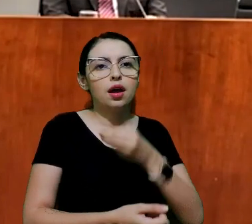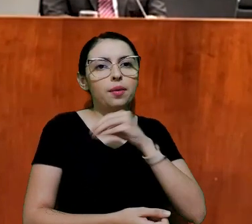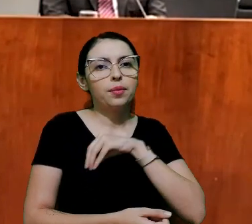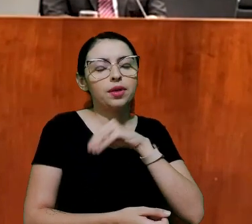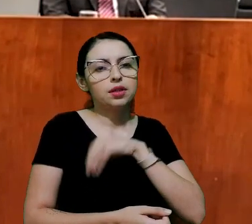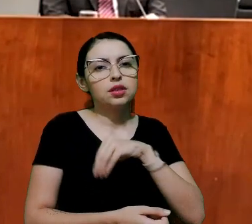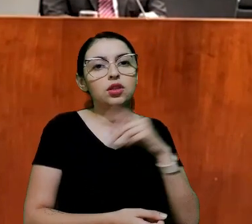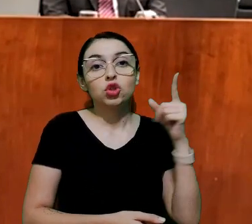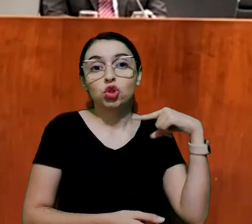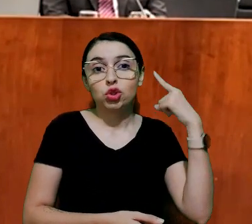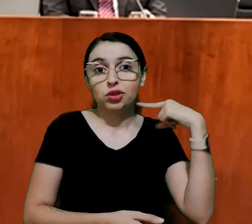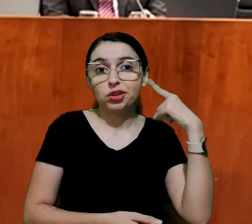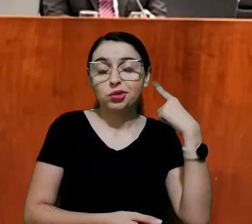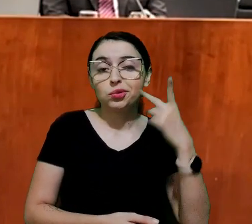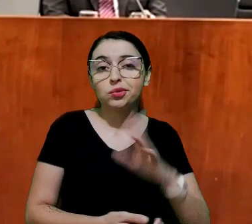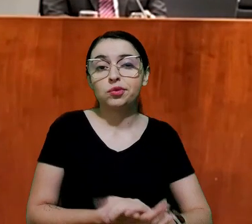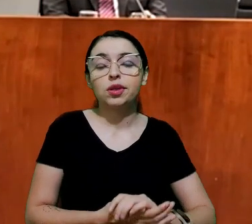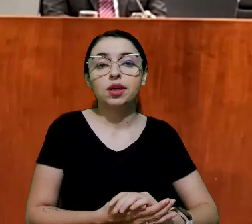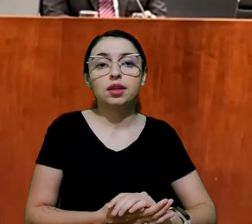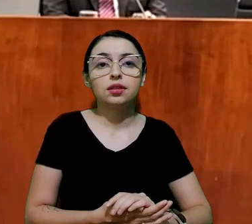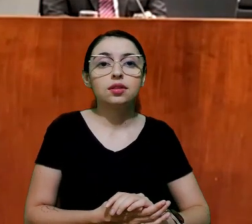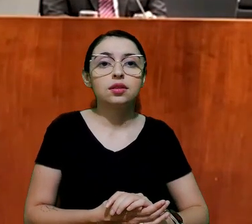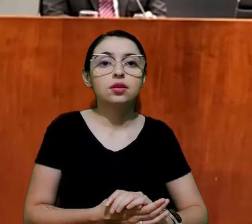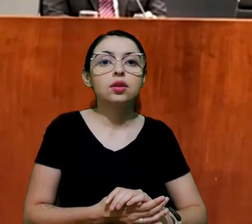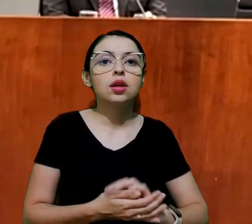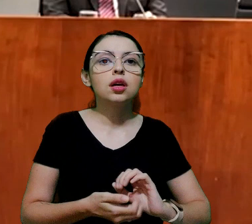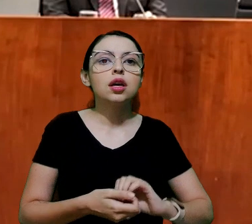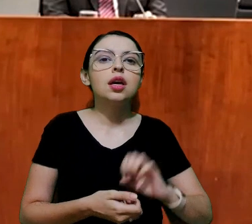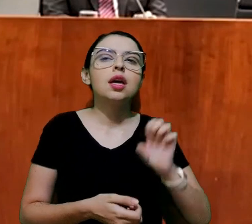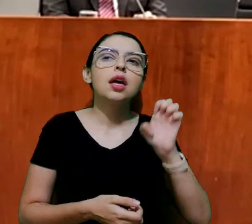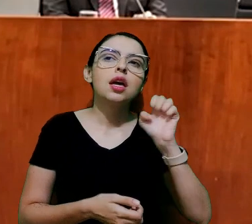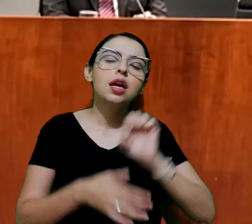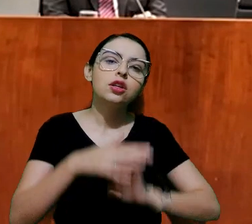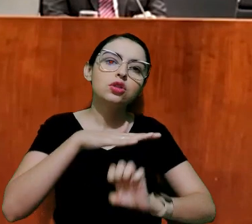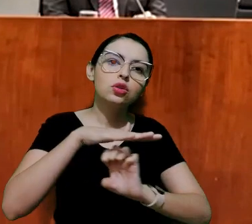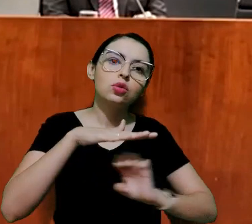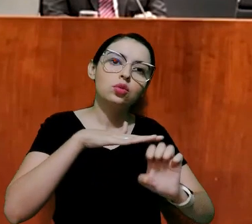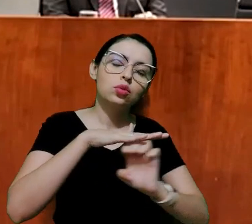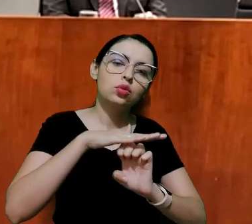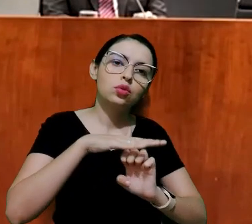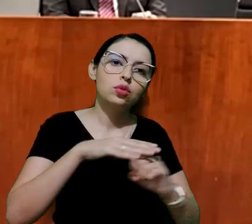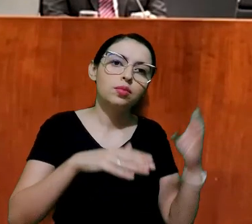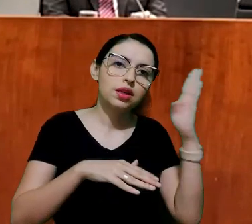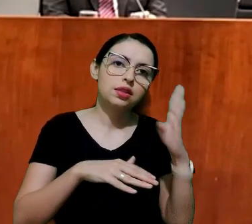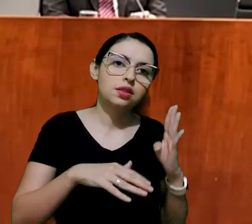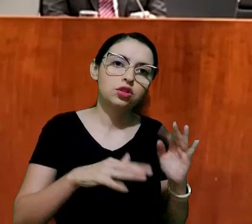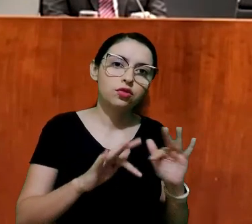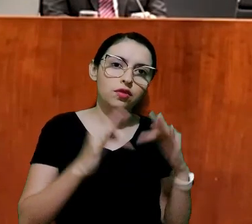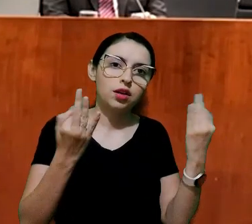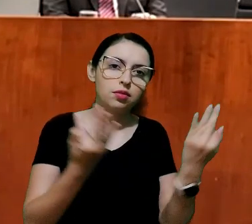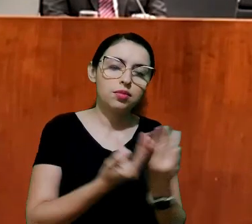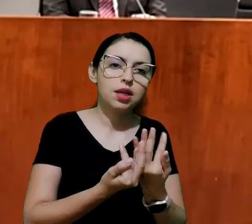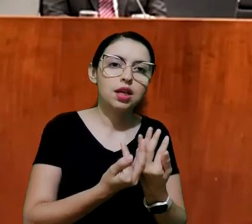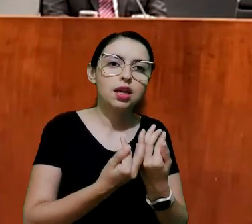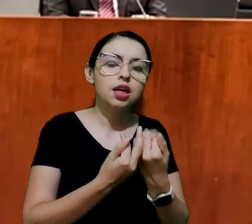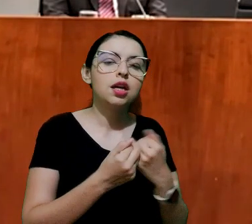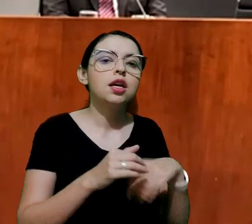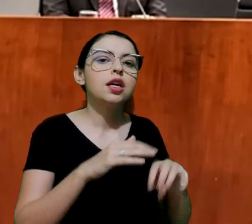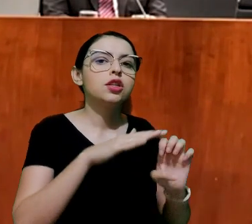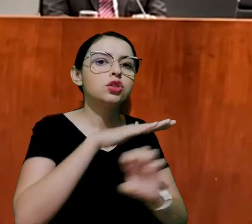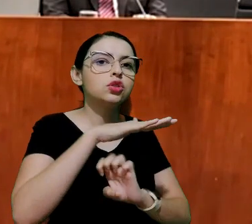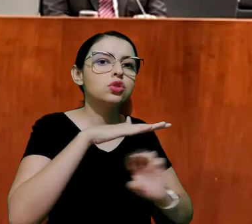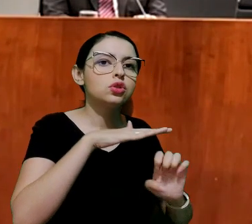advogada e consultora jurídica, é membro do Instituto Brasileiro de Direito de Família e do Instituto Brasileiro de Estudos de Responsabilidade